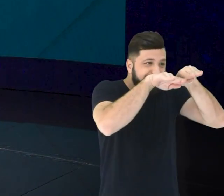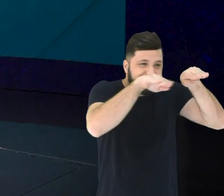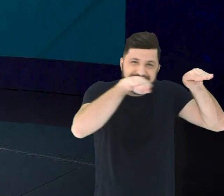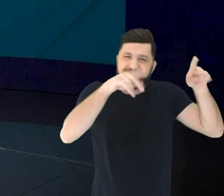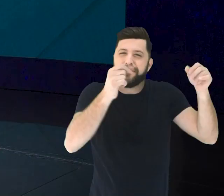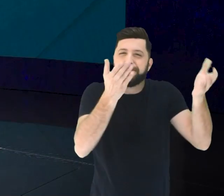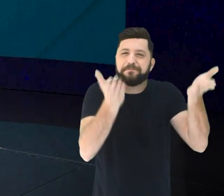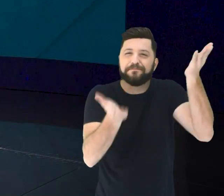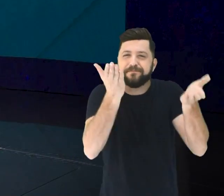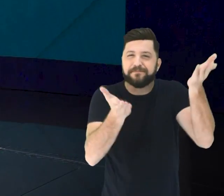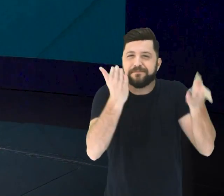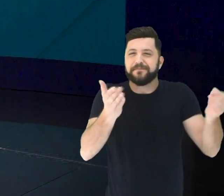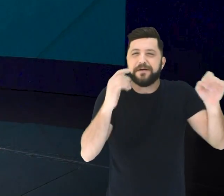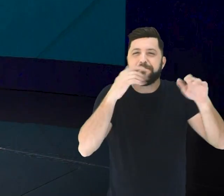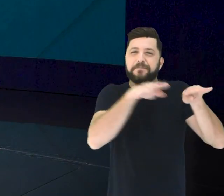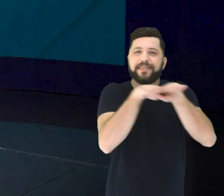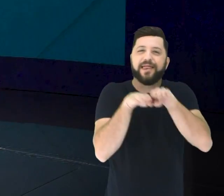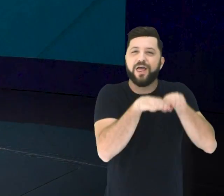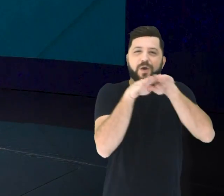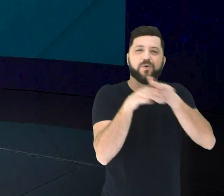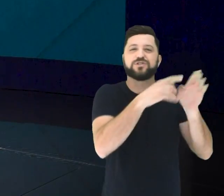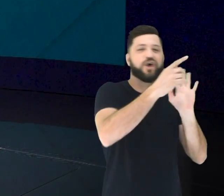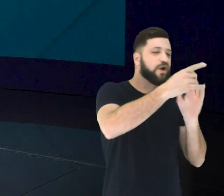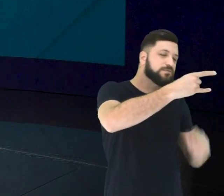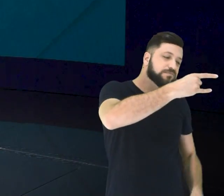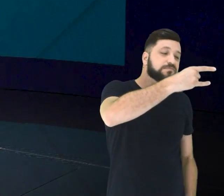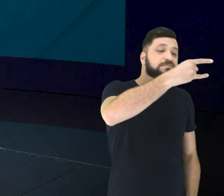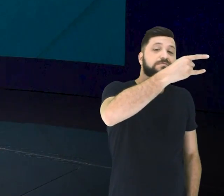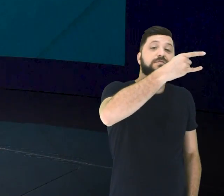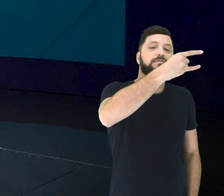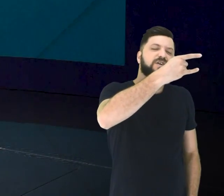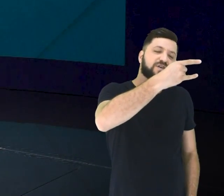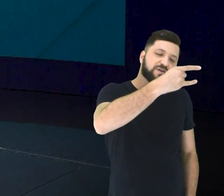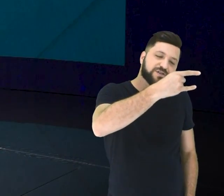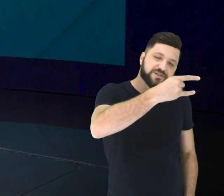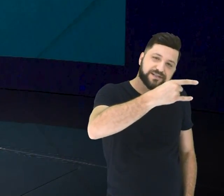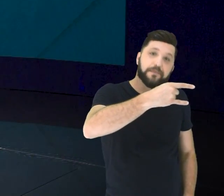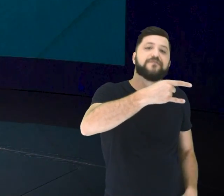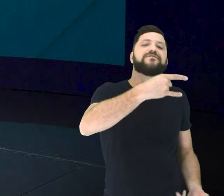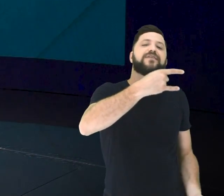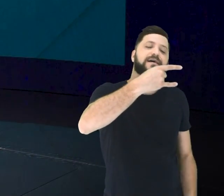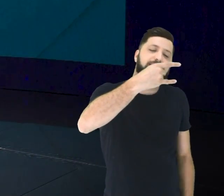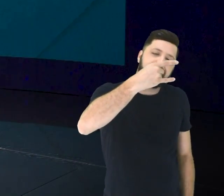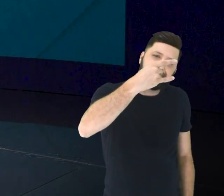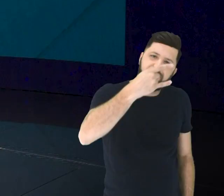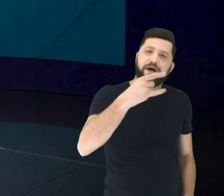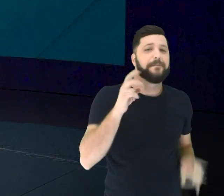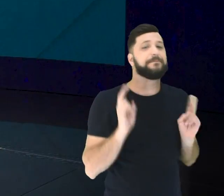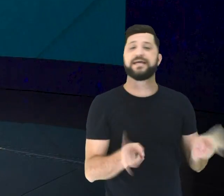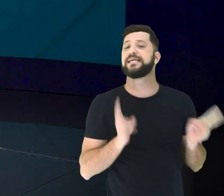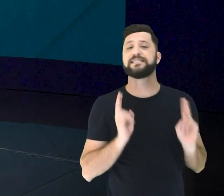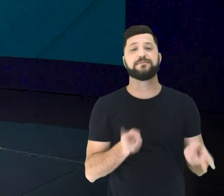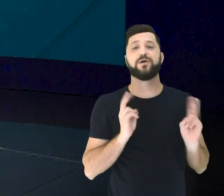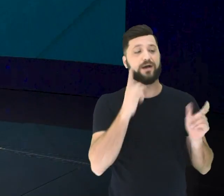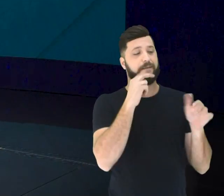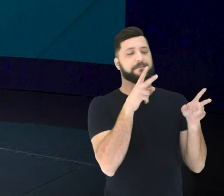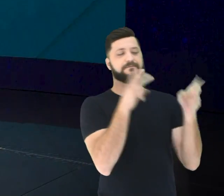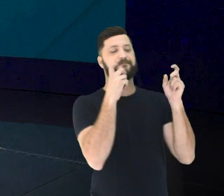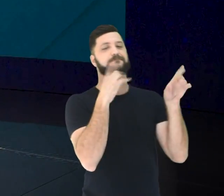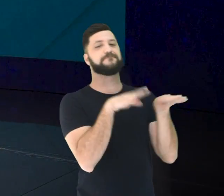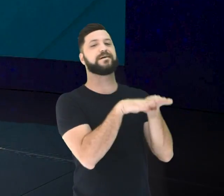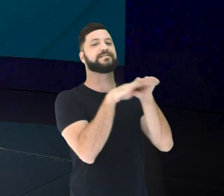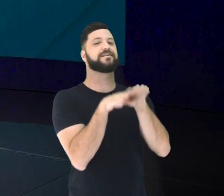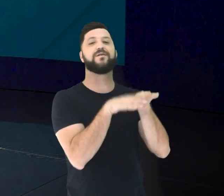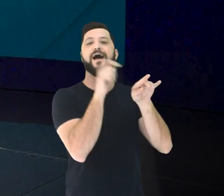porque porque foi só uma boletada foi só ontem grande que passou pelo mercado e isso não necessariamente significa